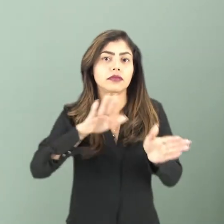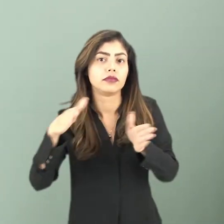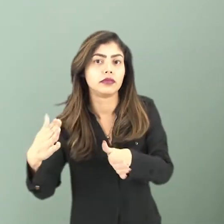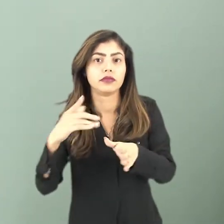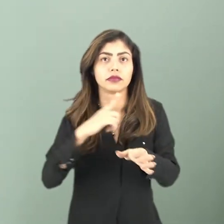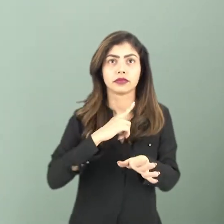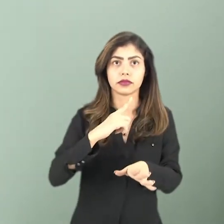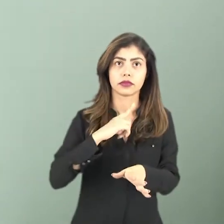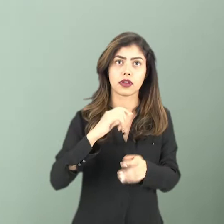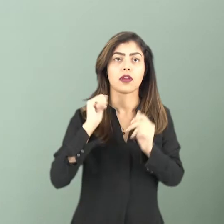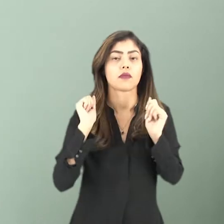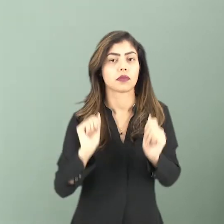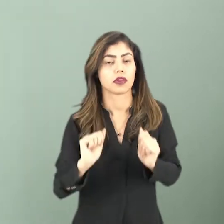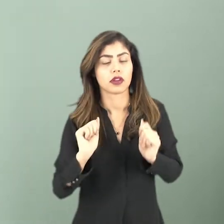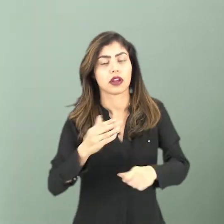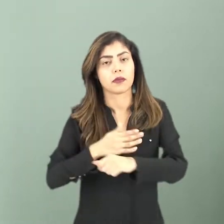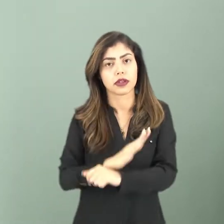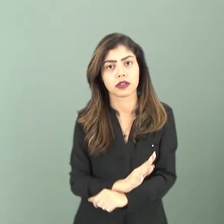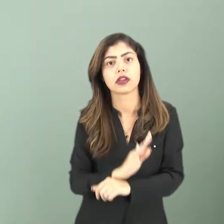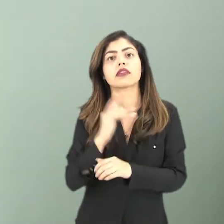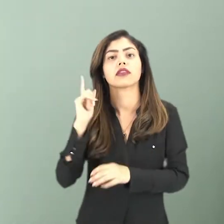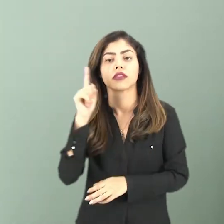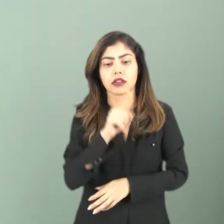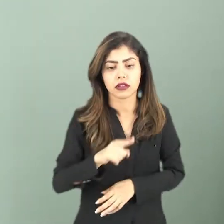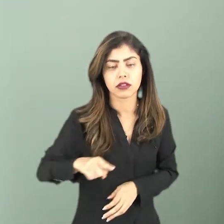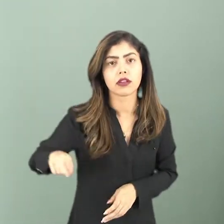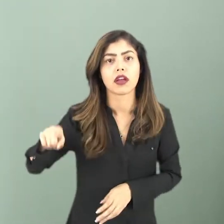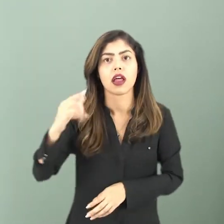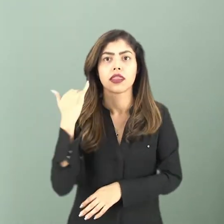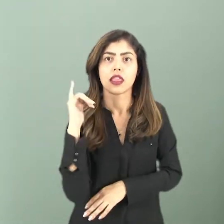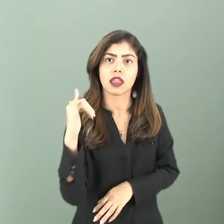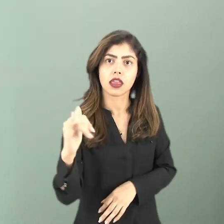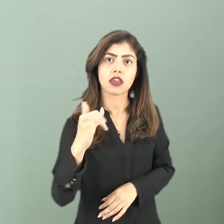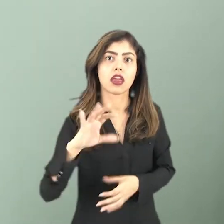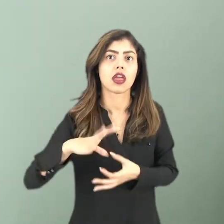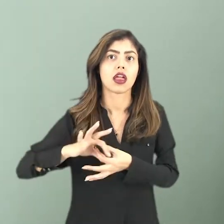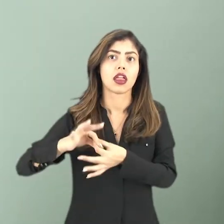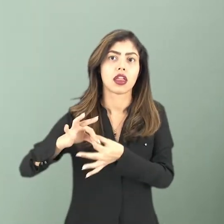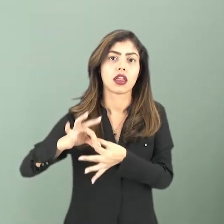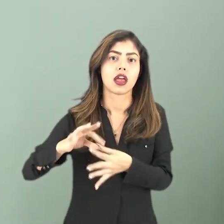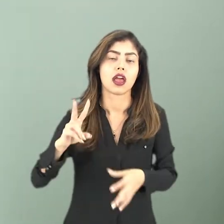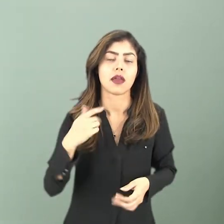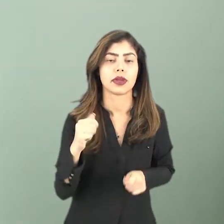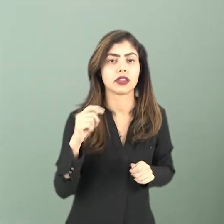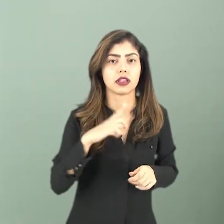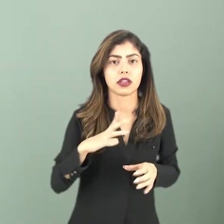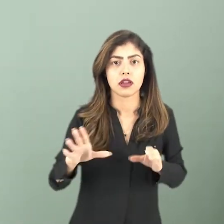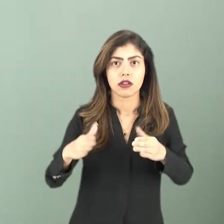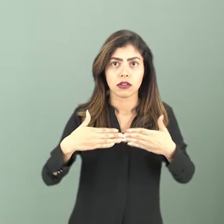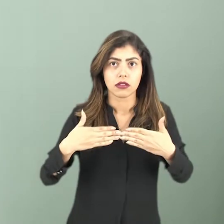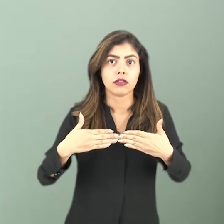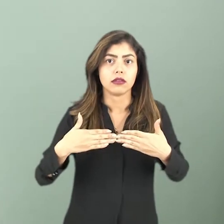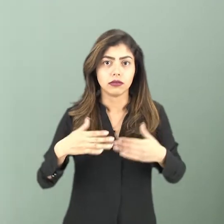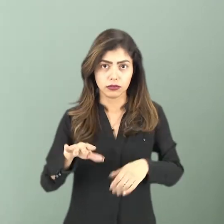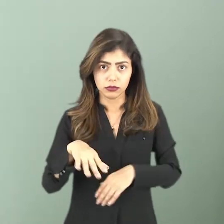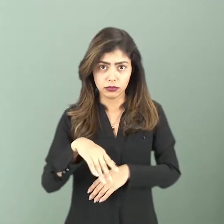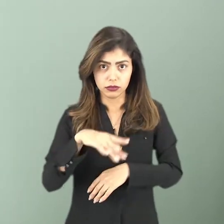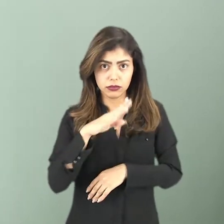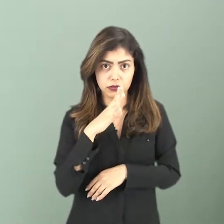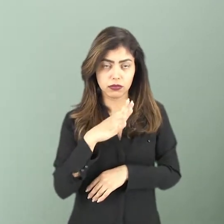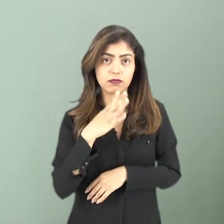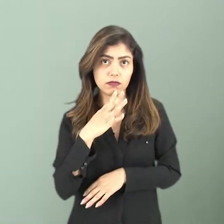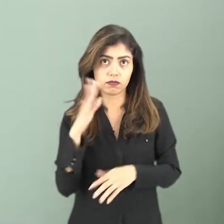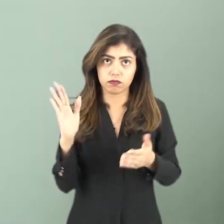disso, você torna possível a passagem da corrente, e aí vai ligar os elementos que você quer, mas esse circuito ele precisa estar fechado. Vamos conhecer alguns